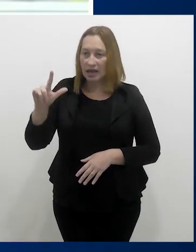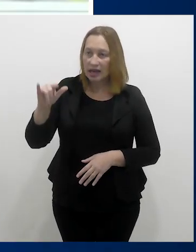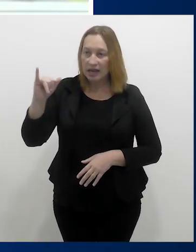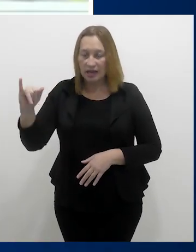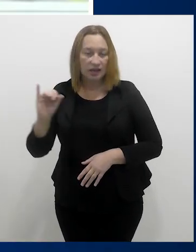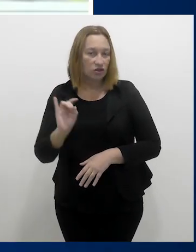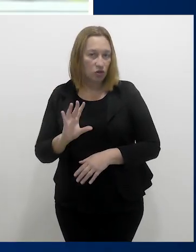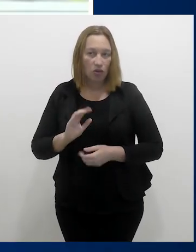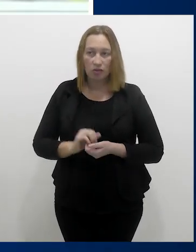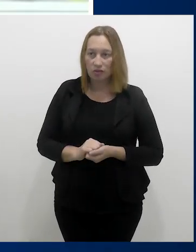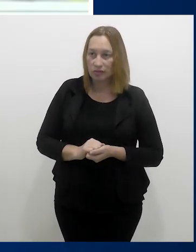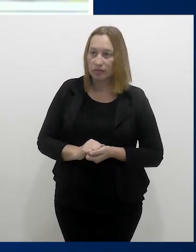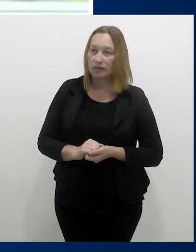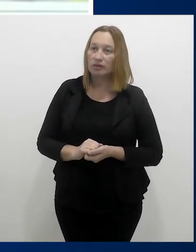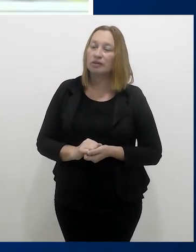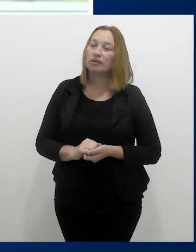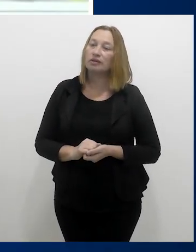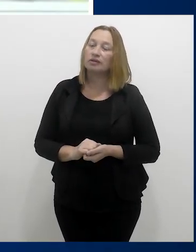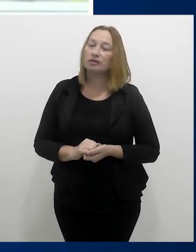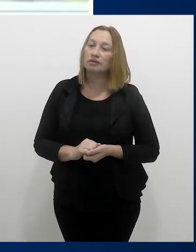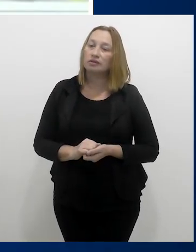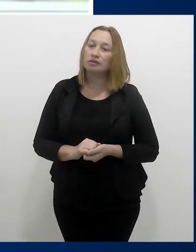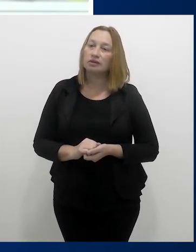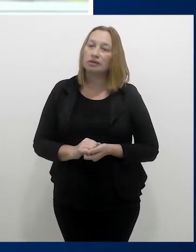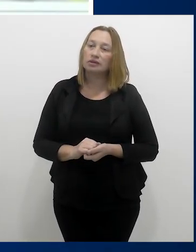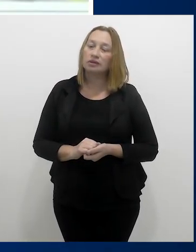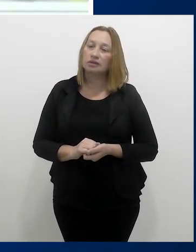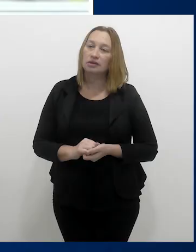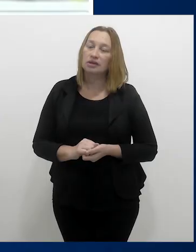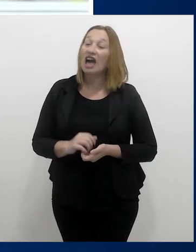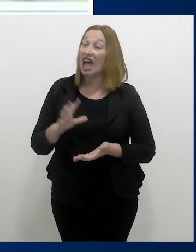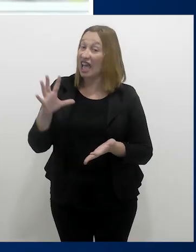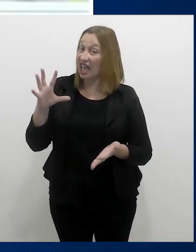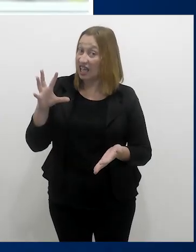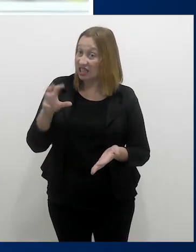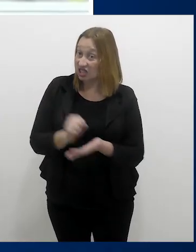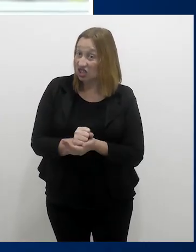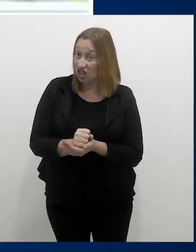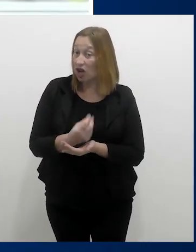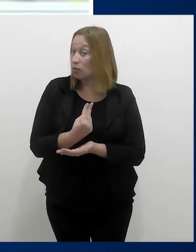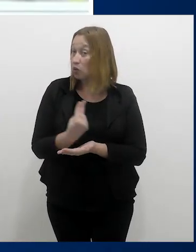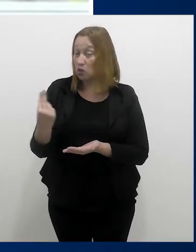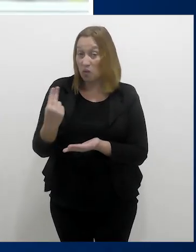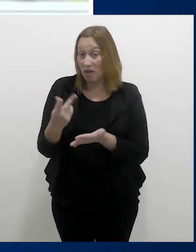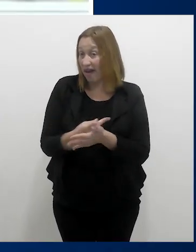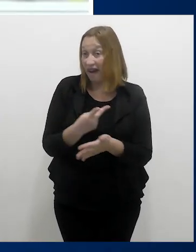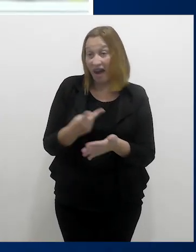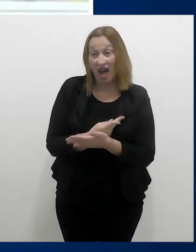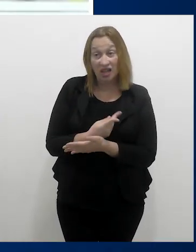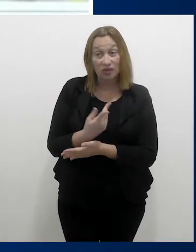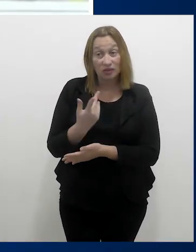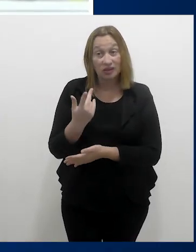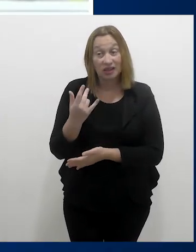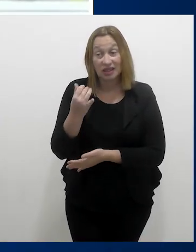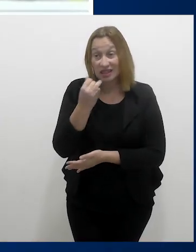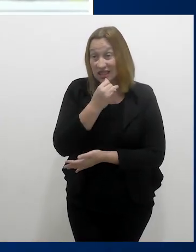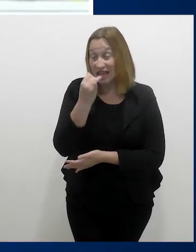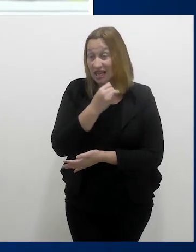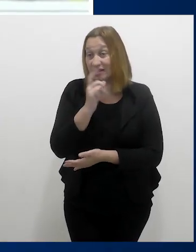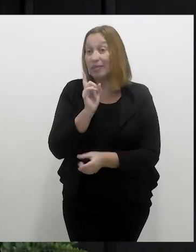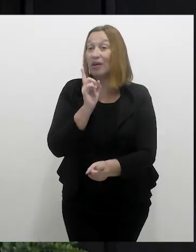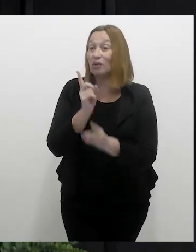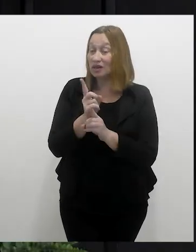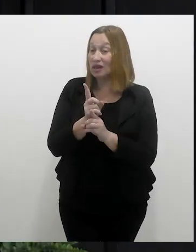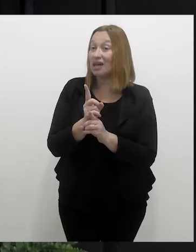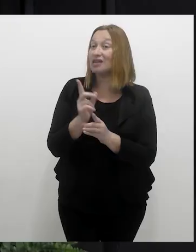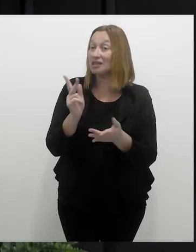Campanili, com um L só no fim. É um erro, tá, em italiano, mas me registraram errado, então é assim mesmo. Para